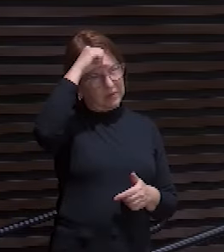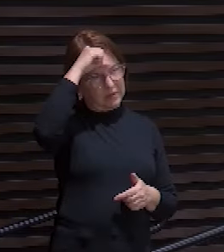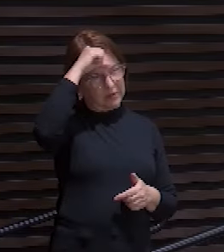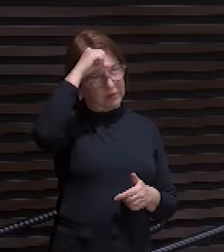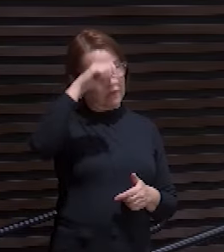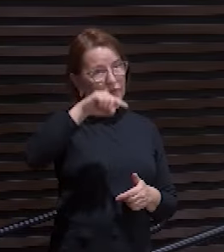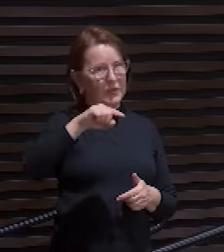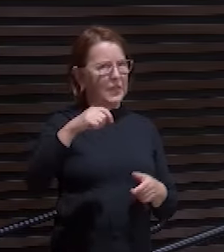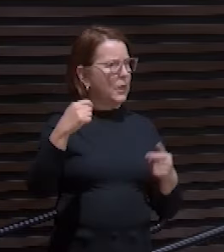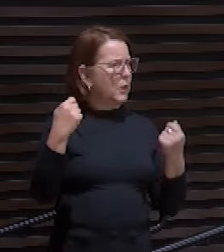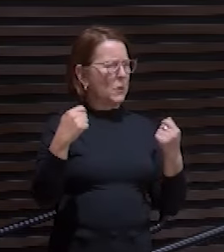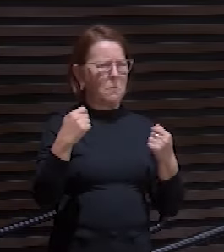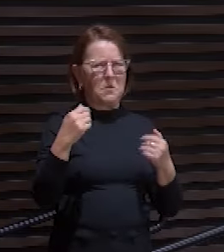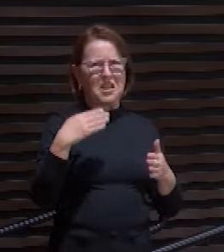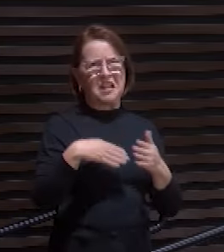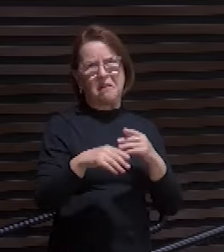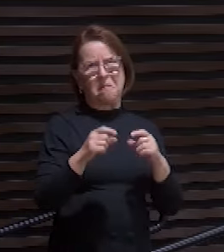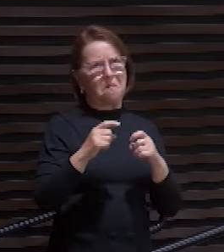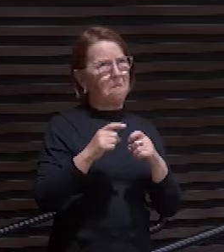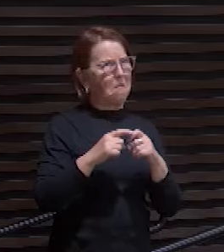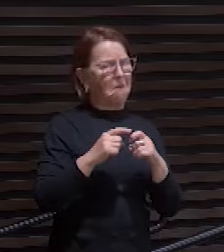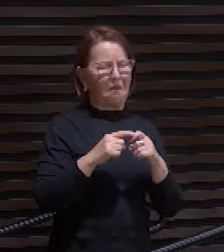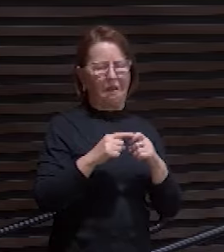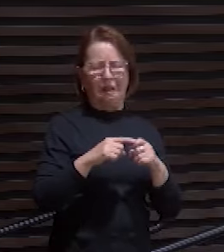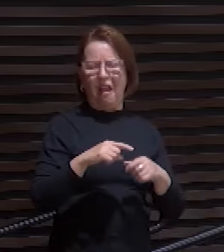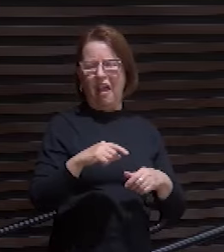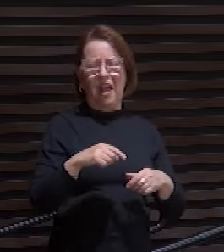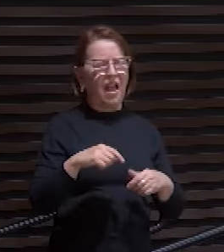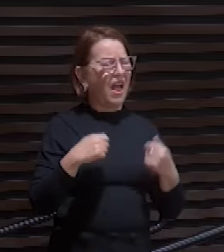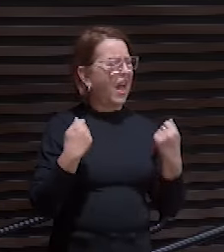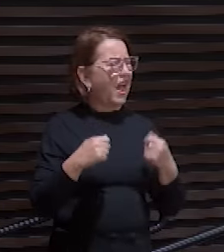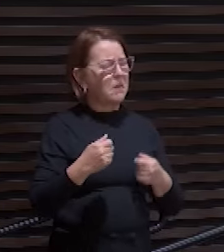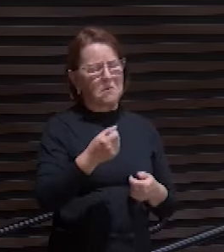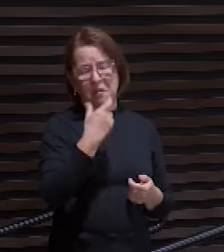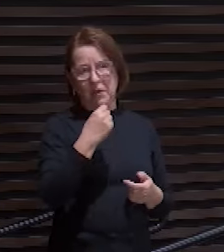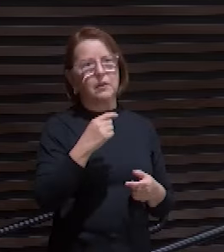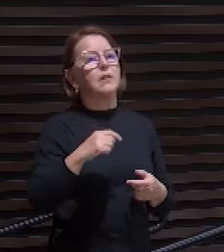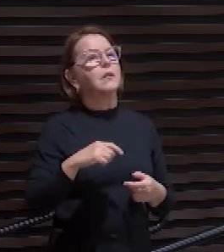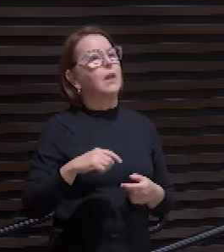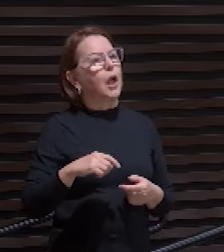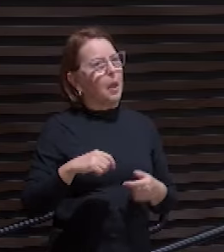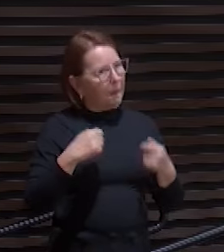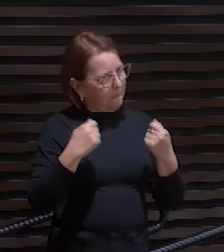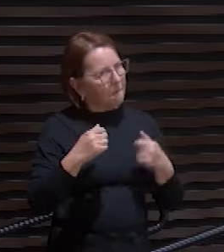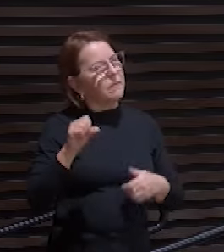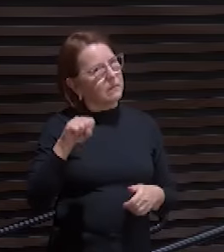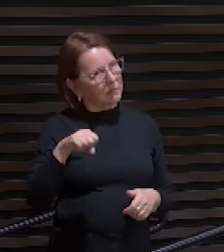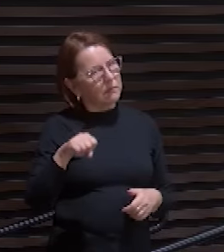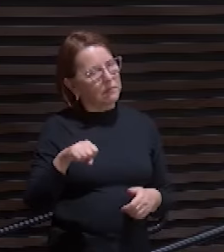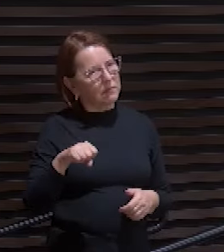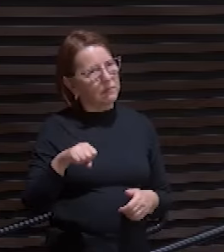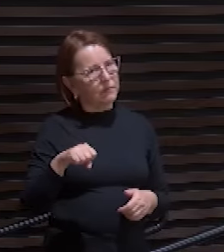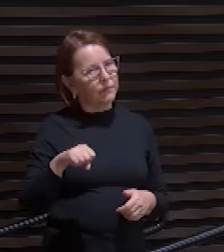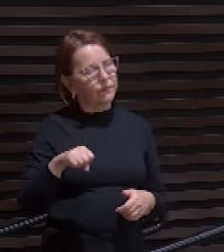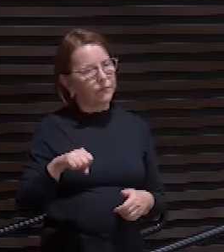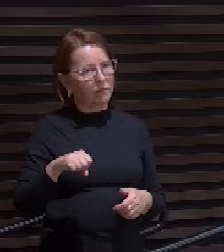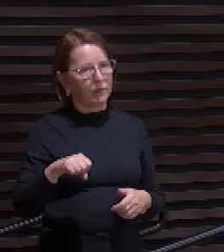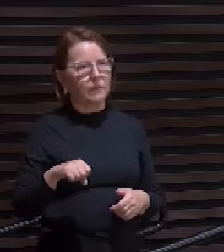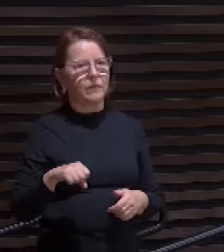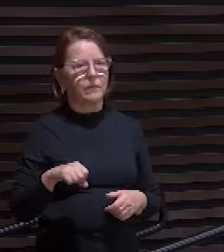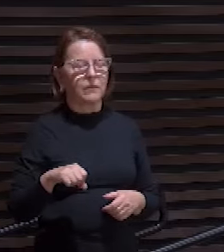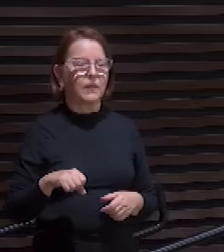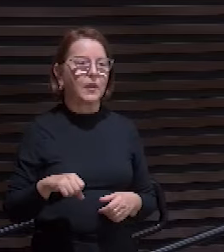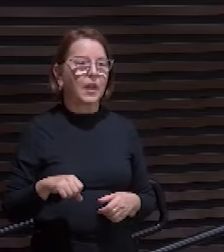você não precisa ir ao médico, que você não precisa tomar remédio, precisa. Nós vamos ver aqui, são vários estudos, nós vamos ver aqui